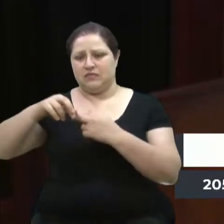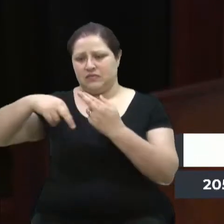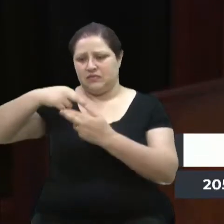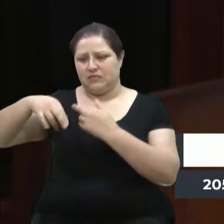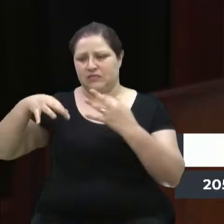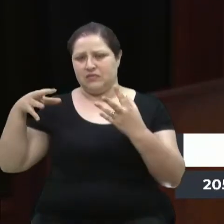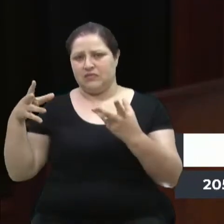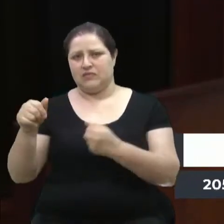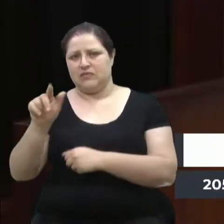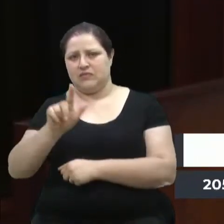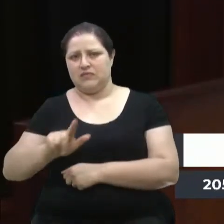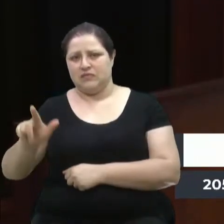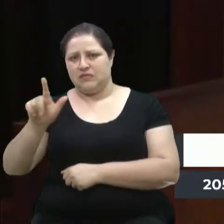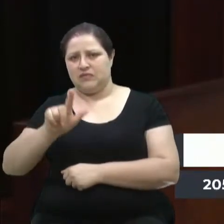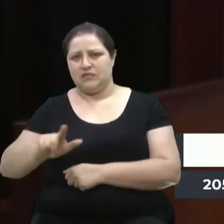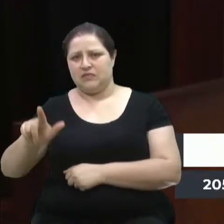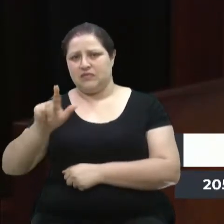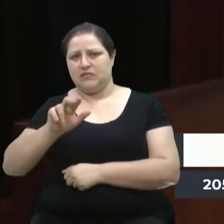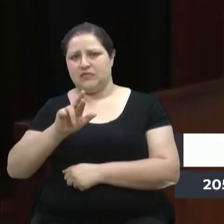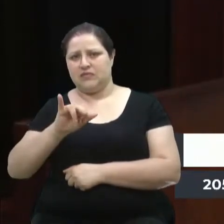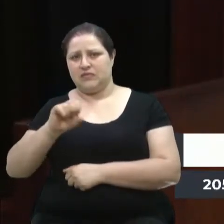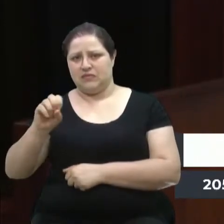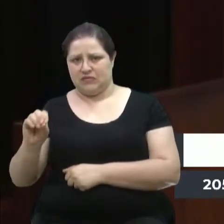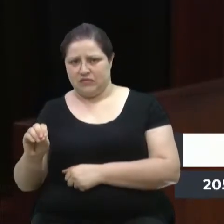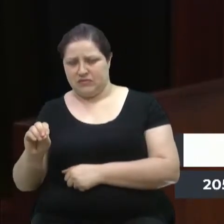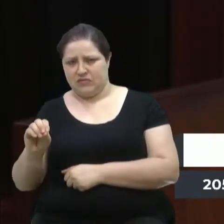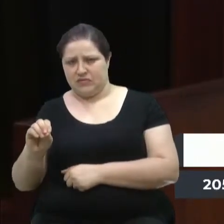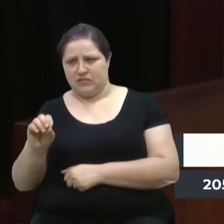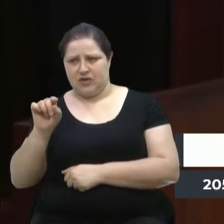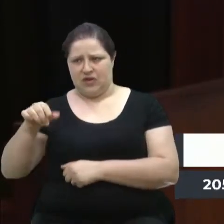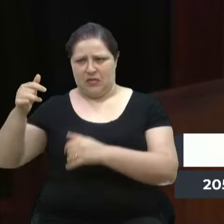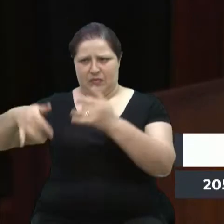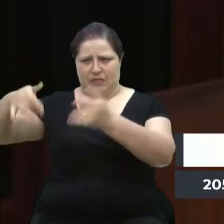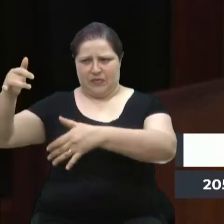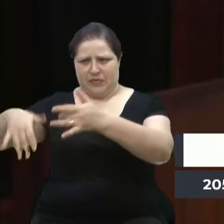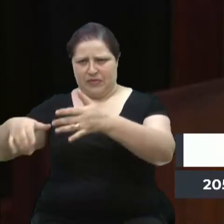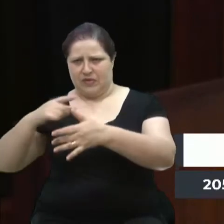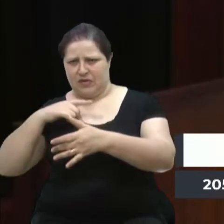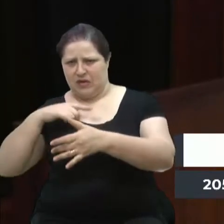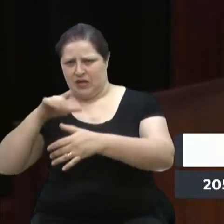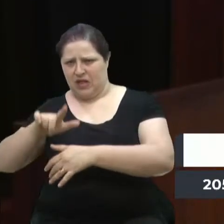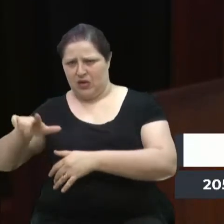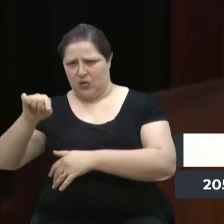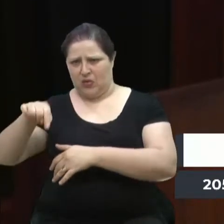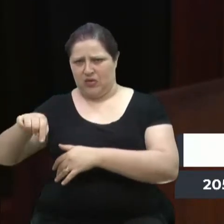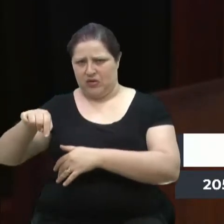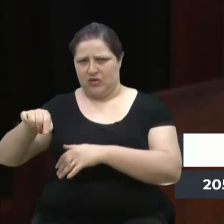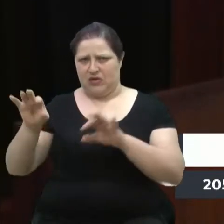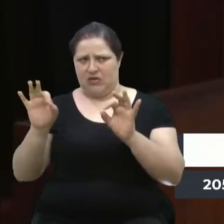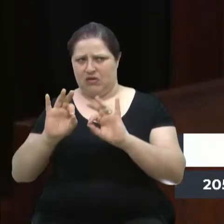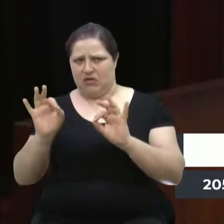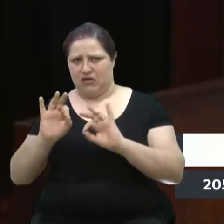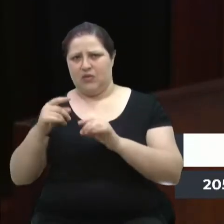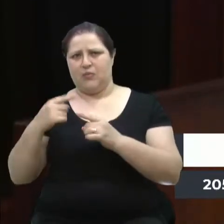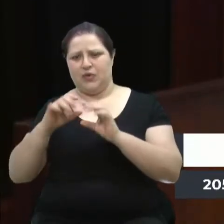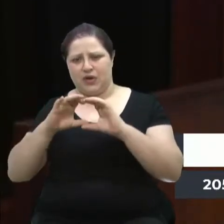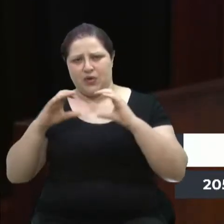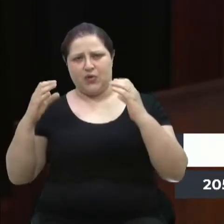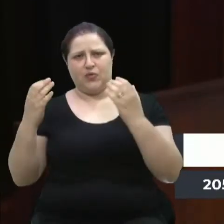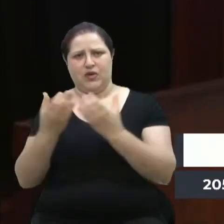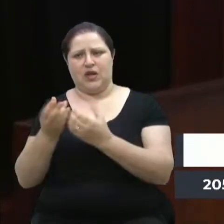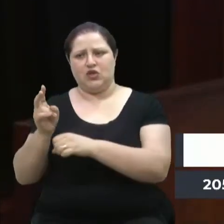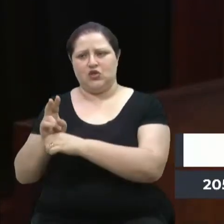peça um aparelho de um projeto magnífico lá não tá jogado as traça Lagoa do risco não tá jogado às traças Por que a comunidade